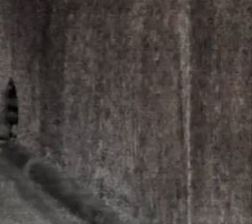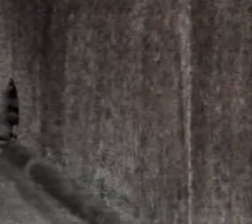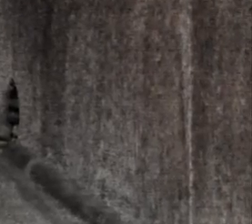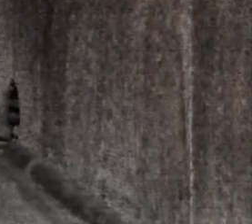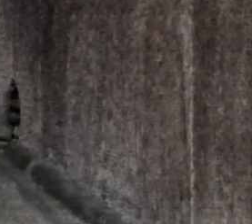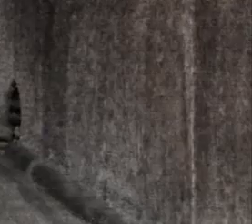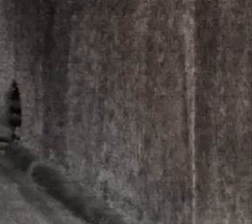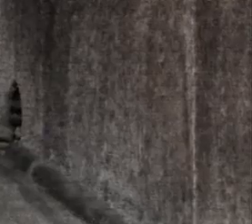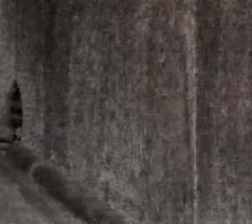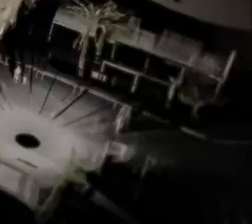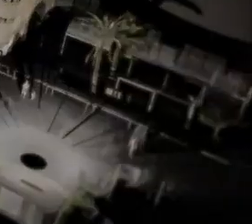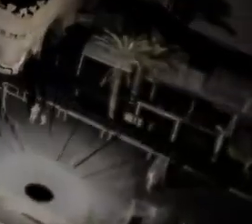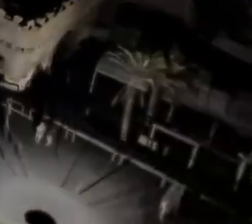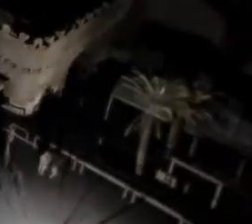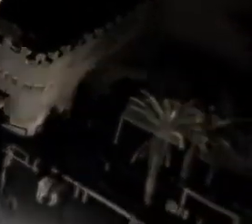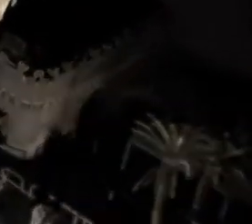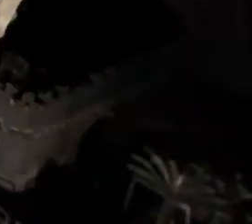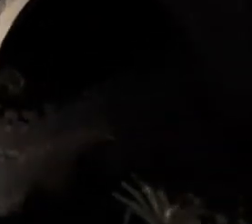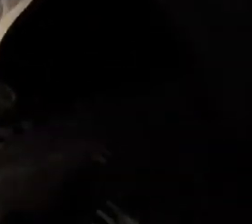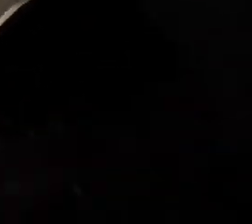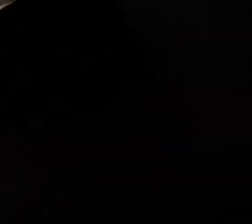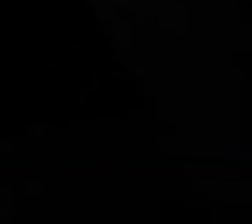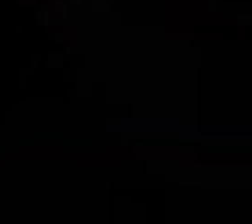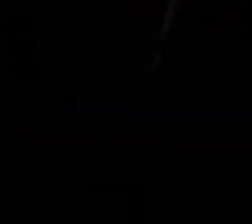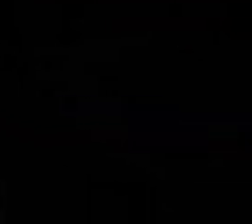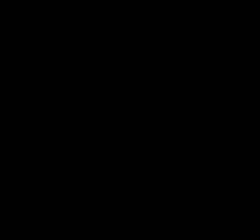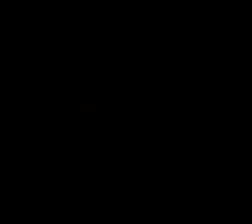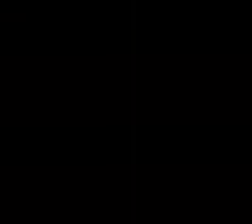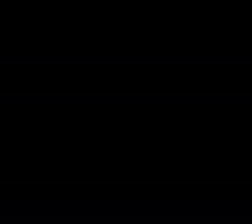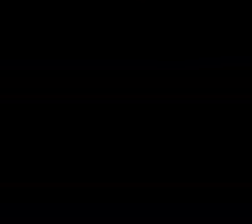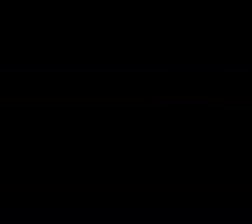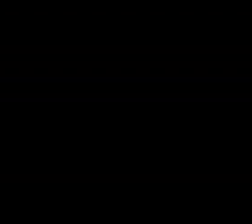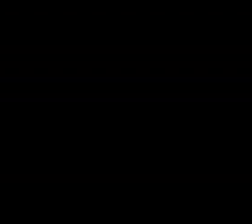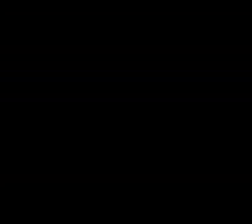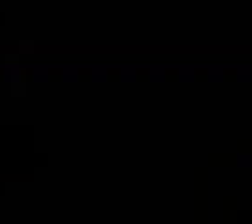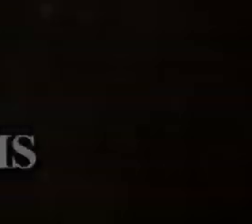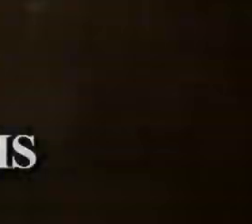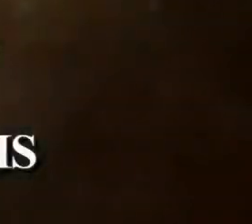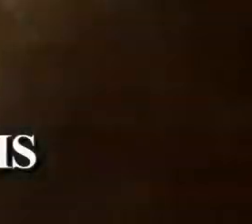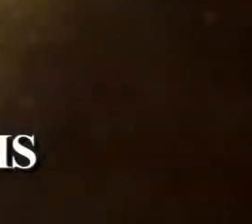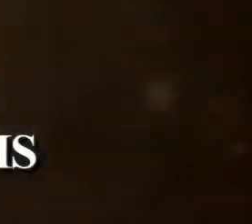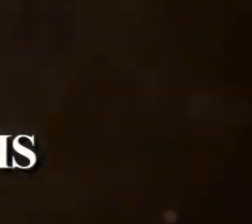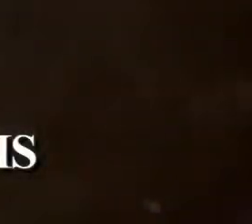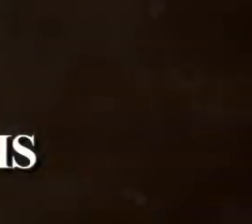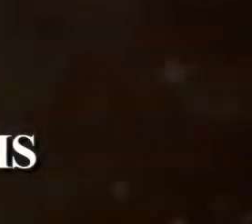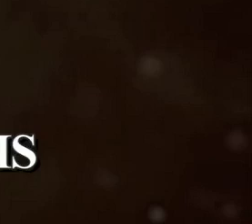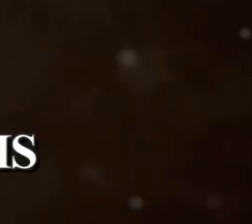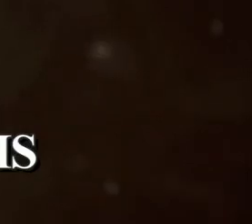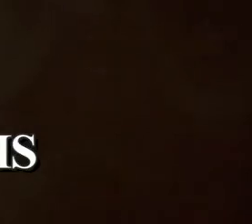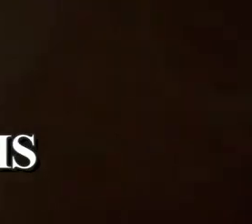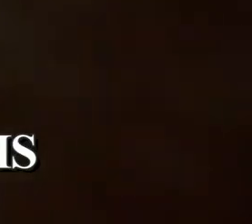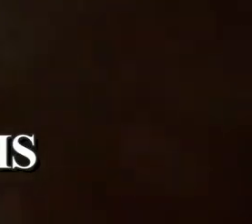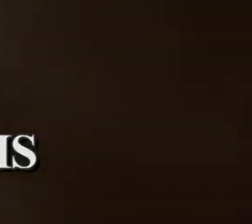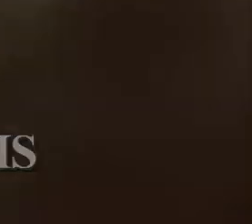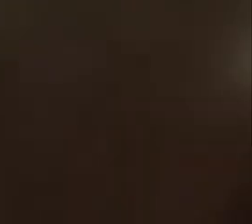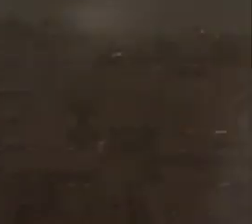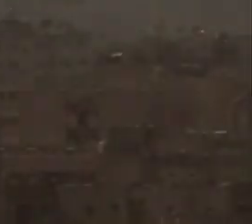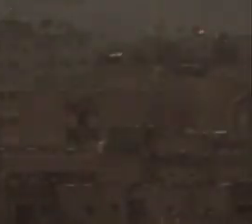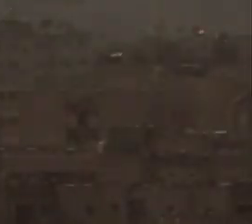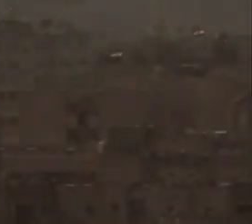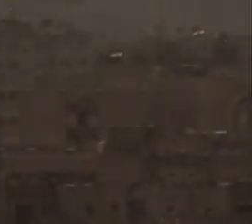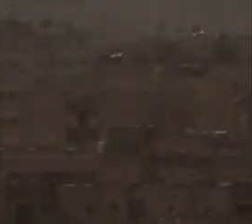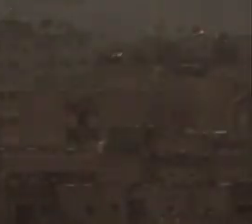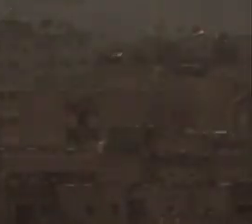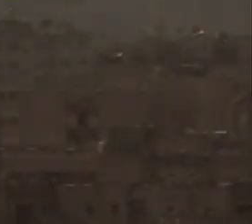a realidade virtual para revelar o mundo antigo de uma maneira totalmente nova. Antigas cidades invisíveis.